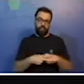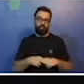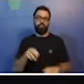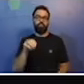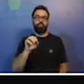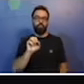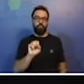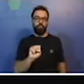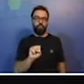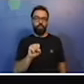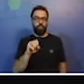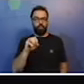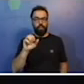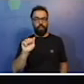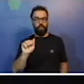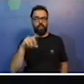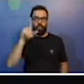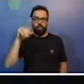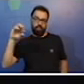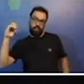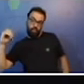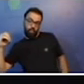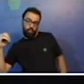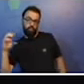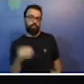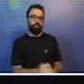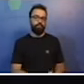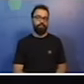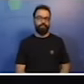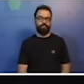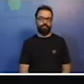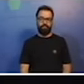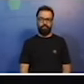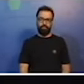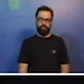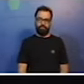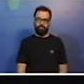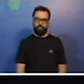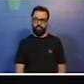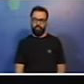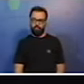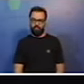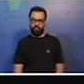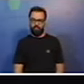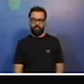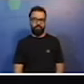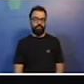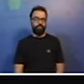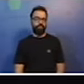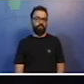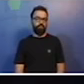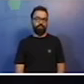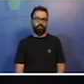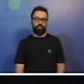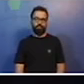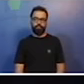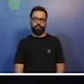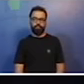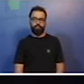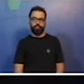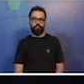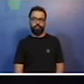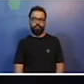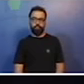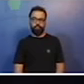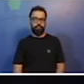nesse caso aí, no caso de indicação de hora e distância, tá? Concorda com o predicativo.